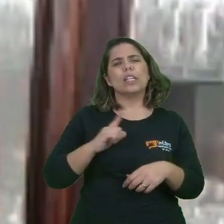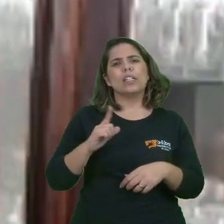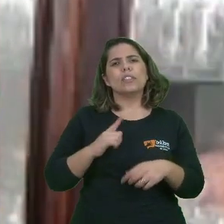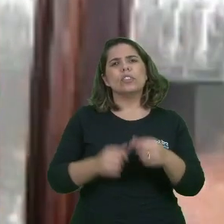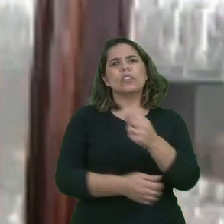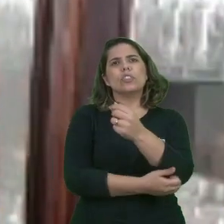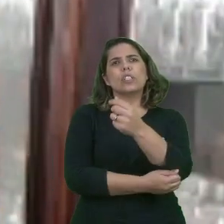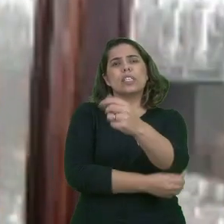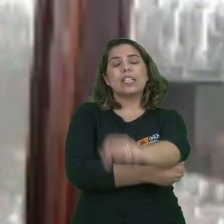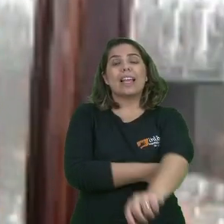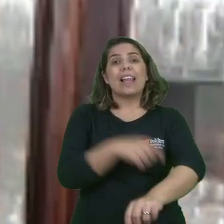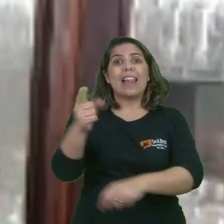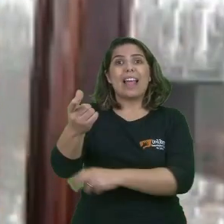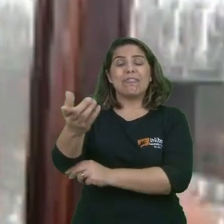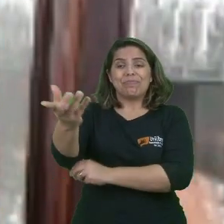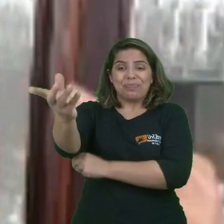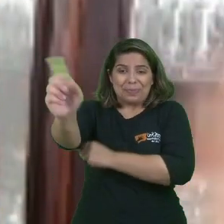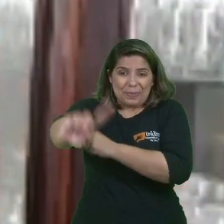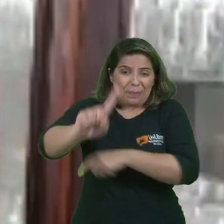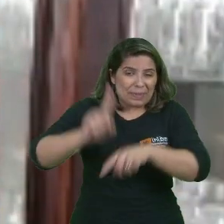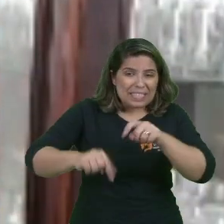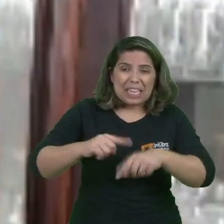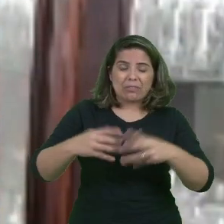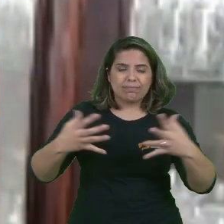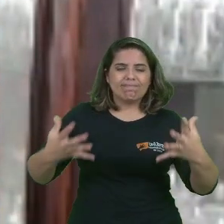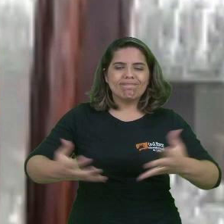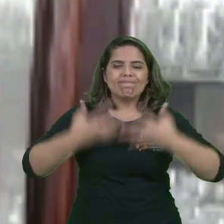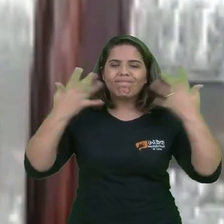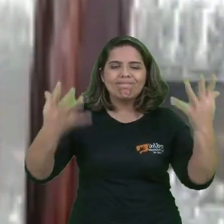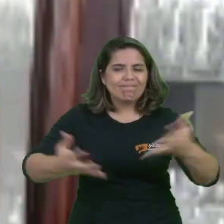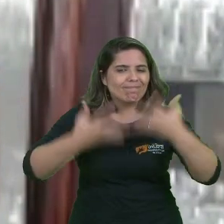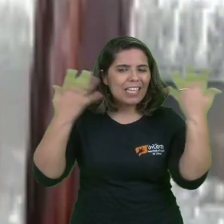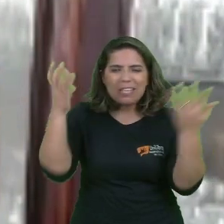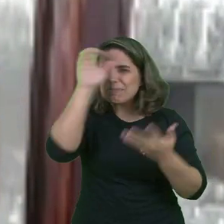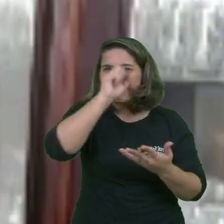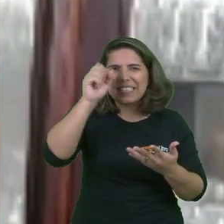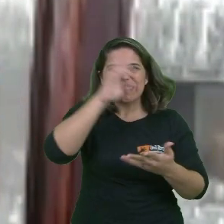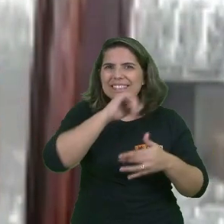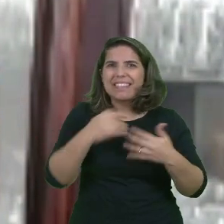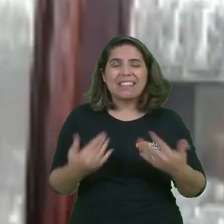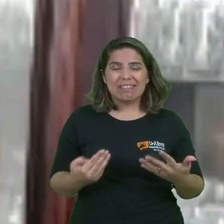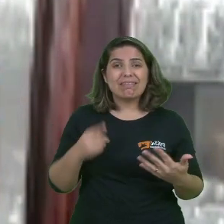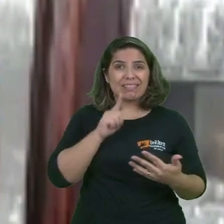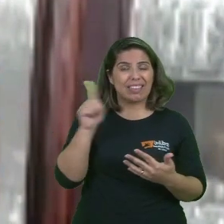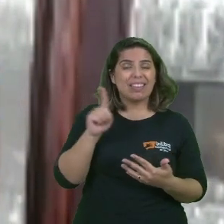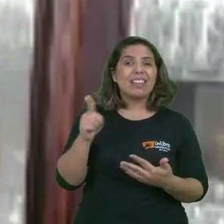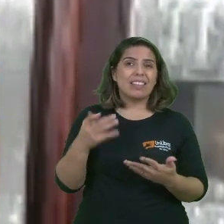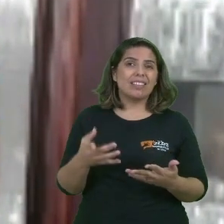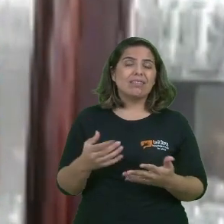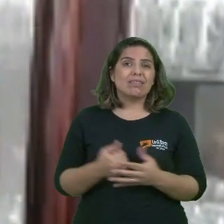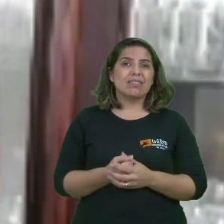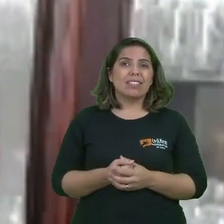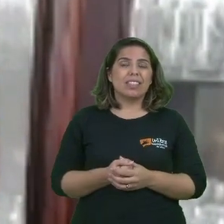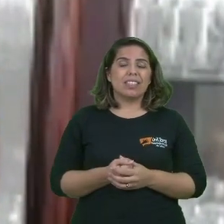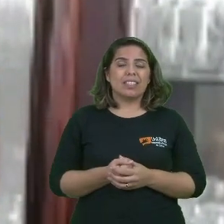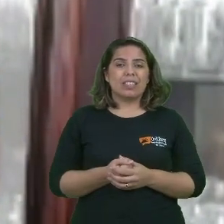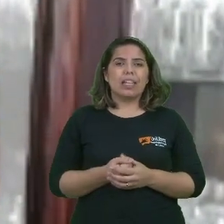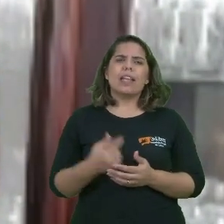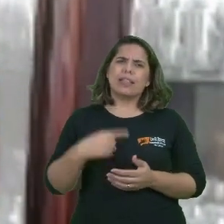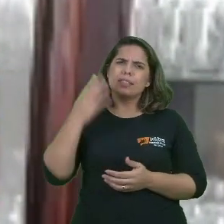das melhores fontes inclusive talvez pessoal o teu marido fez no Brasil não tem